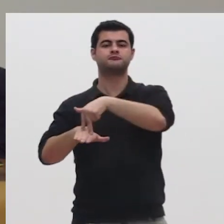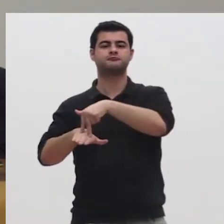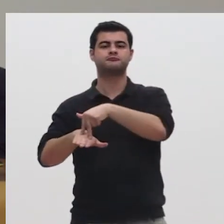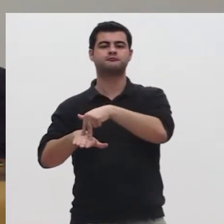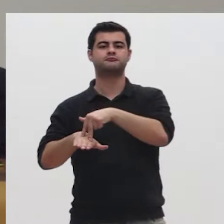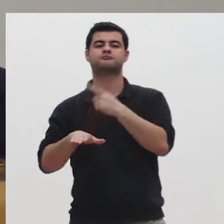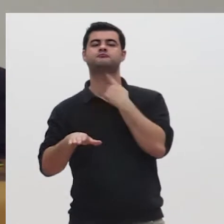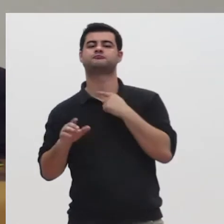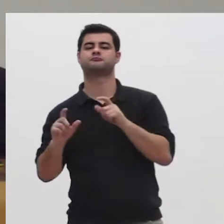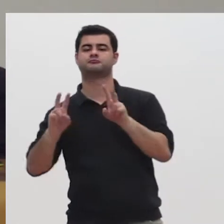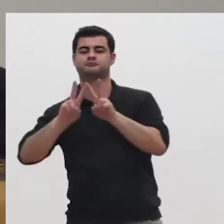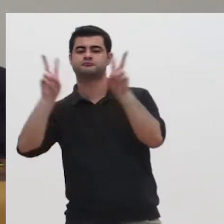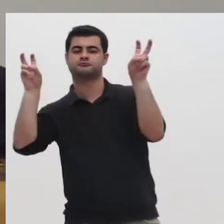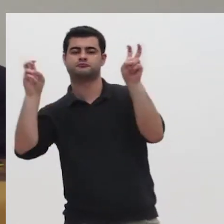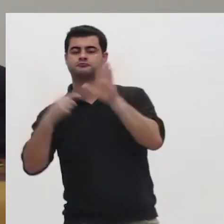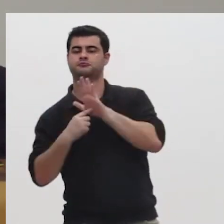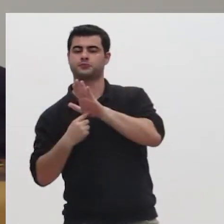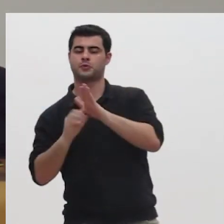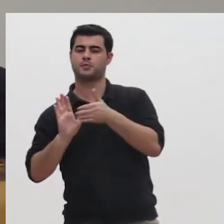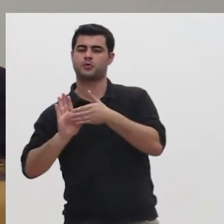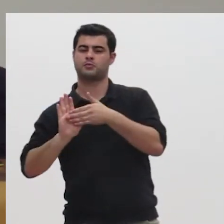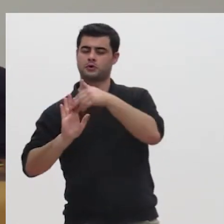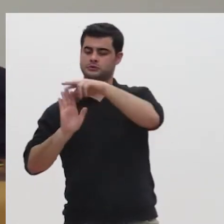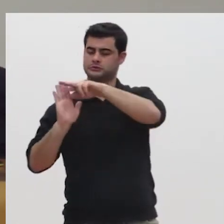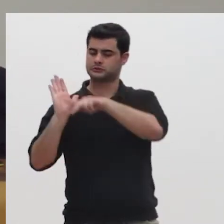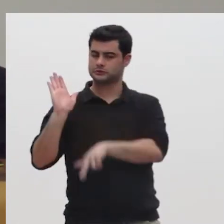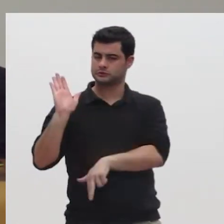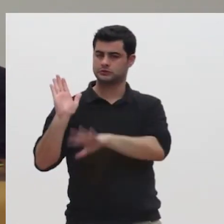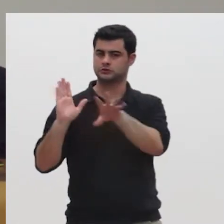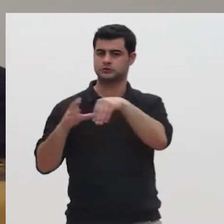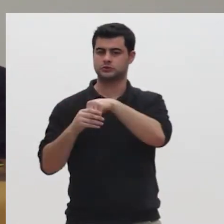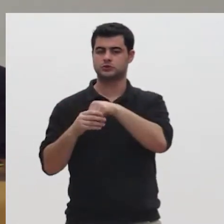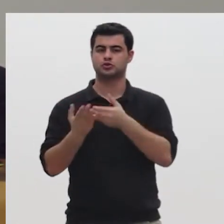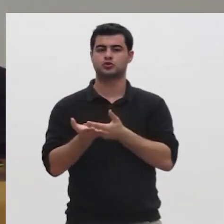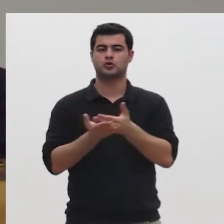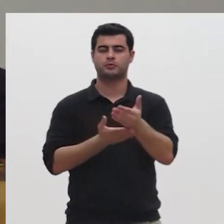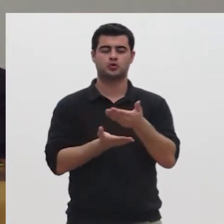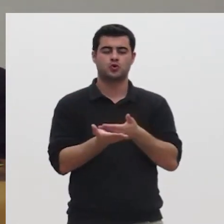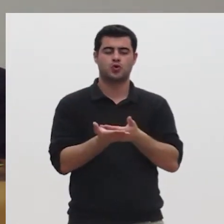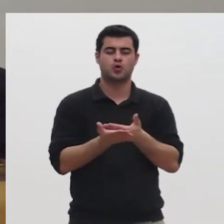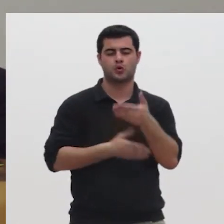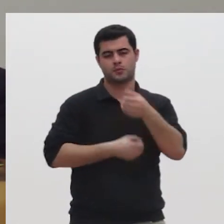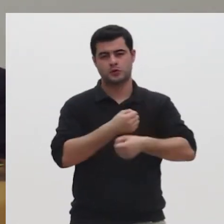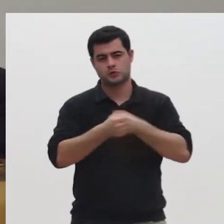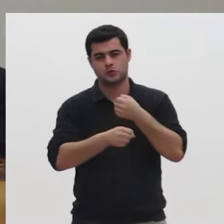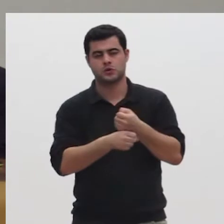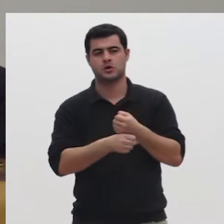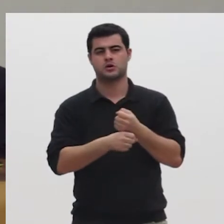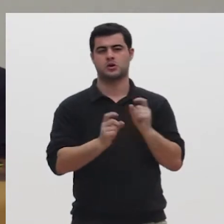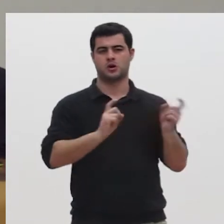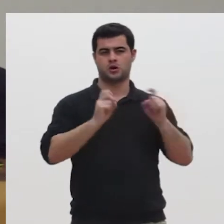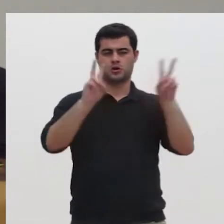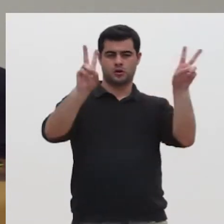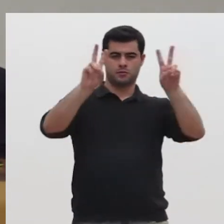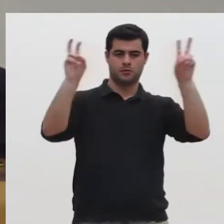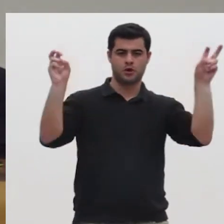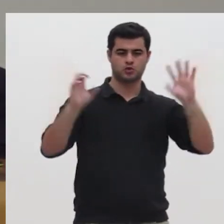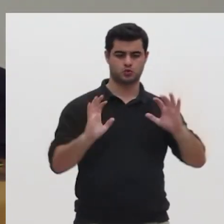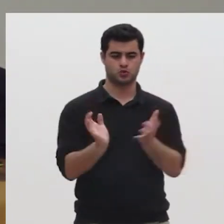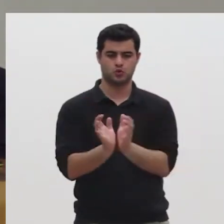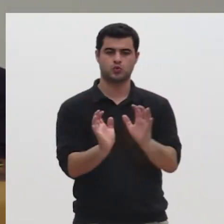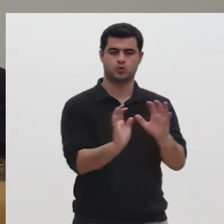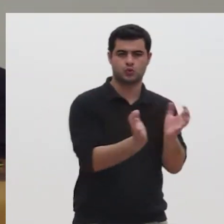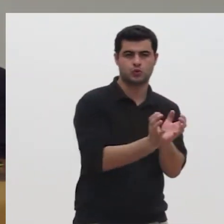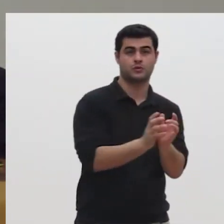E como o Sunier já colocou, nós temos construído desde o início do ano, com reuniões temáticas, com grupos, e agora através